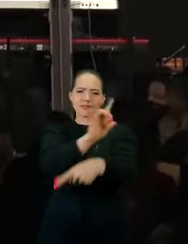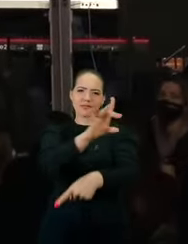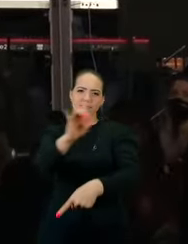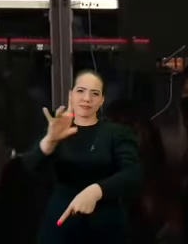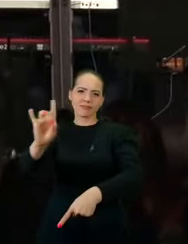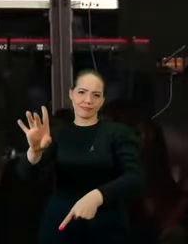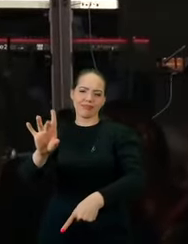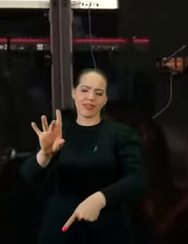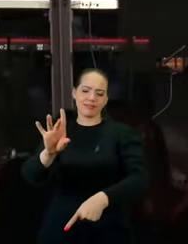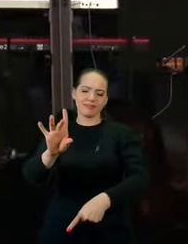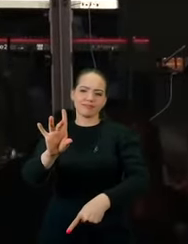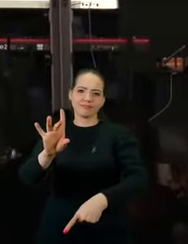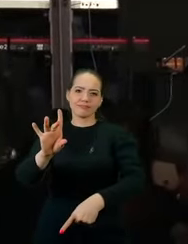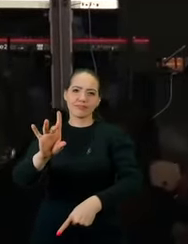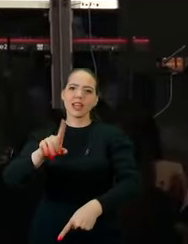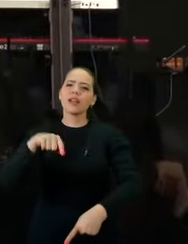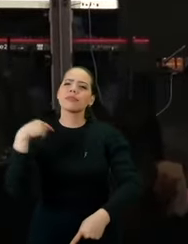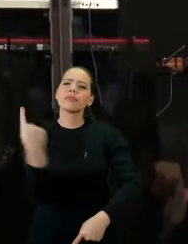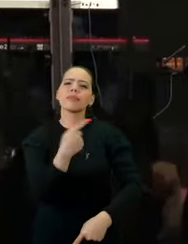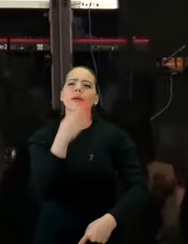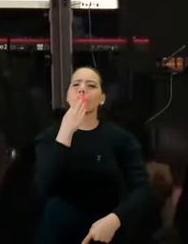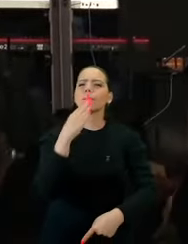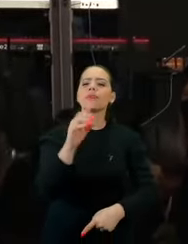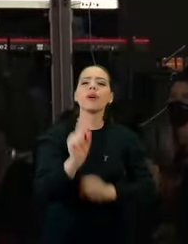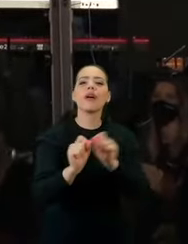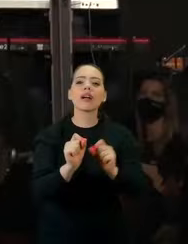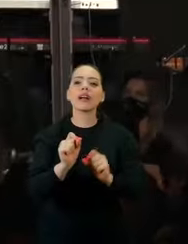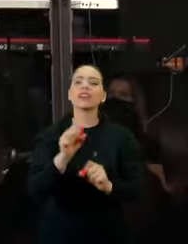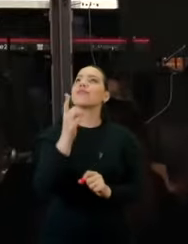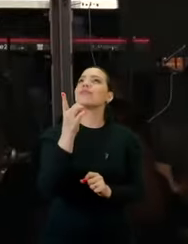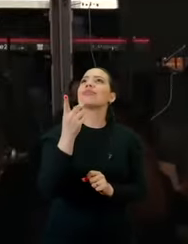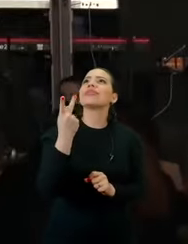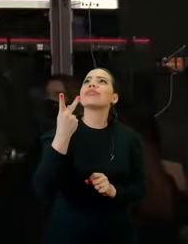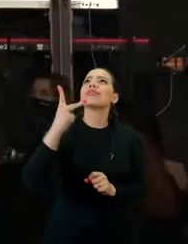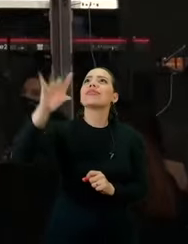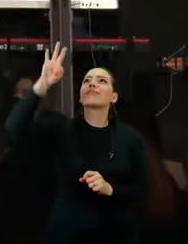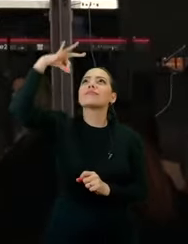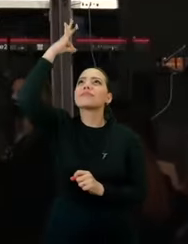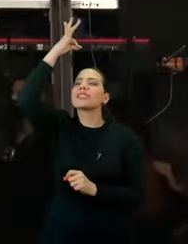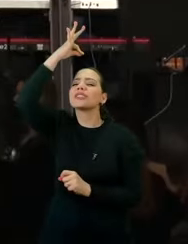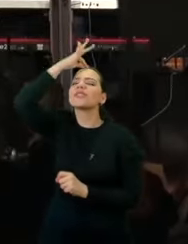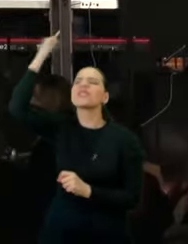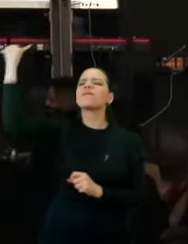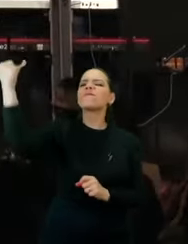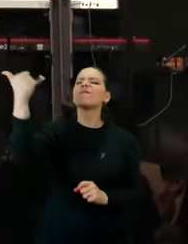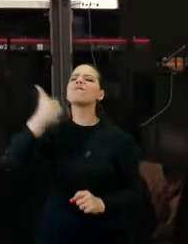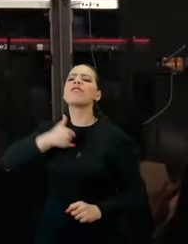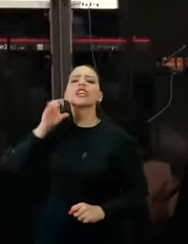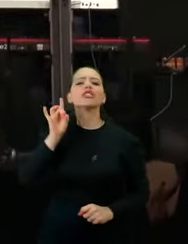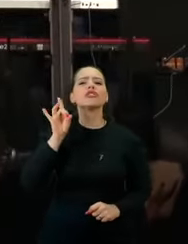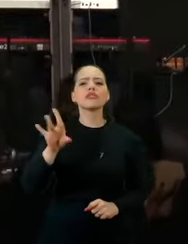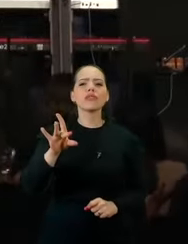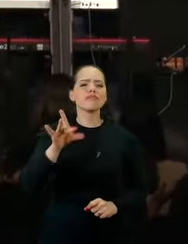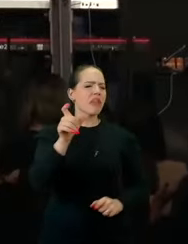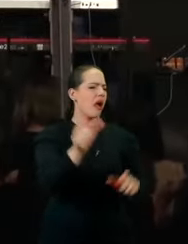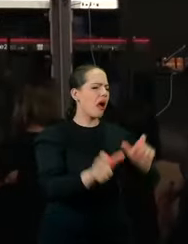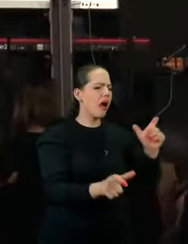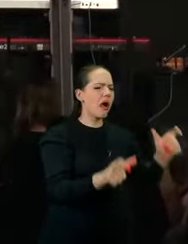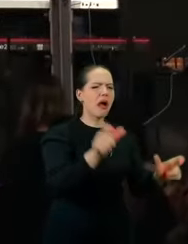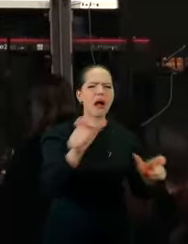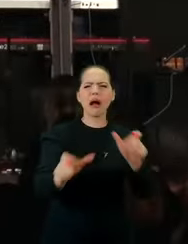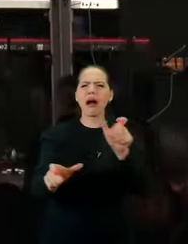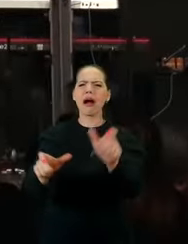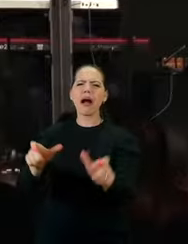as outras vozes e nós declaramos que nesse ambiente aqui, esse ambiente é livre. Esse ambiente não é uma